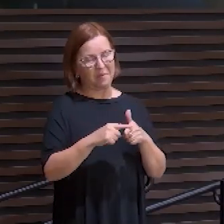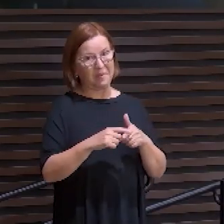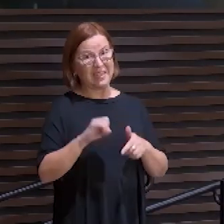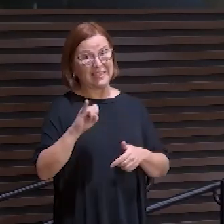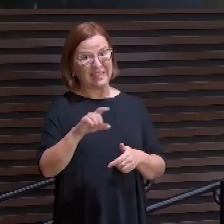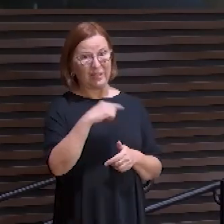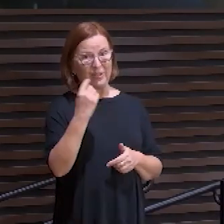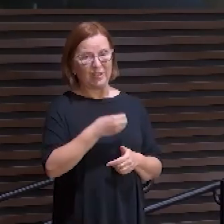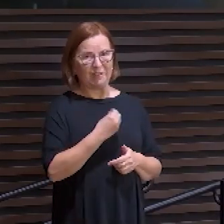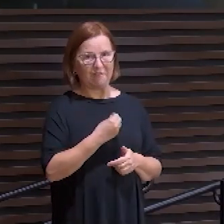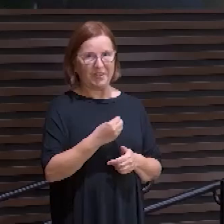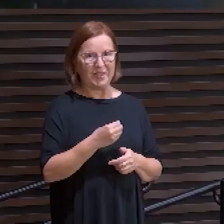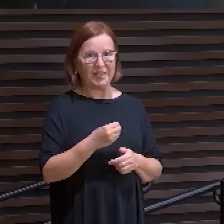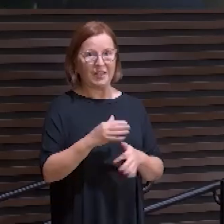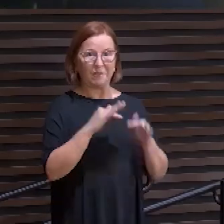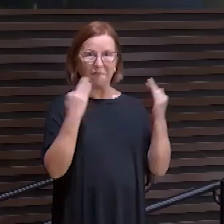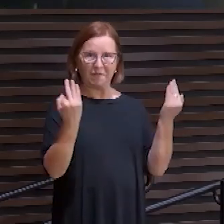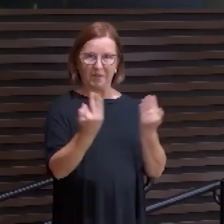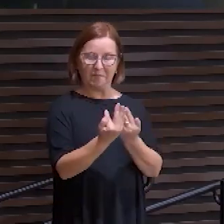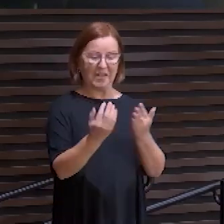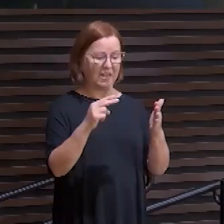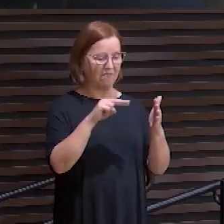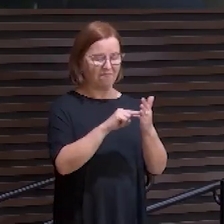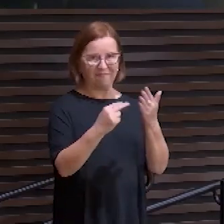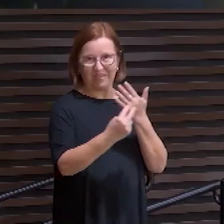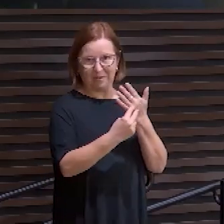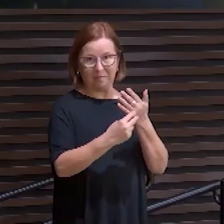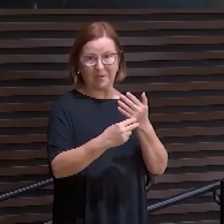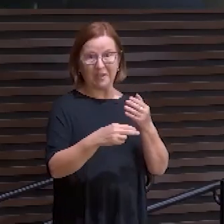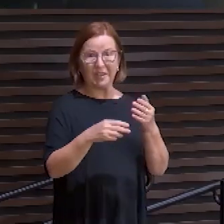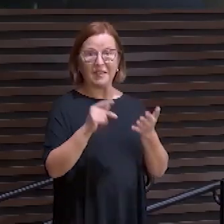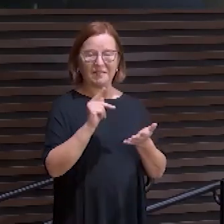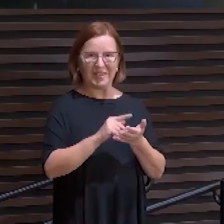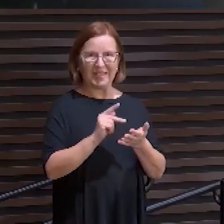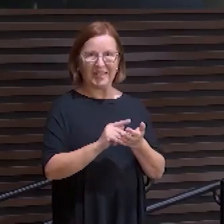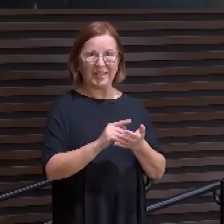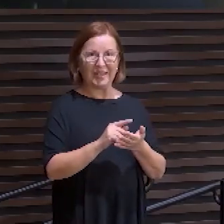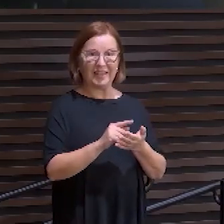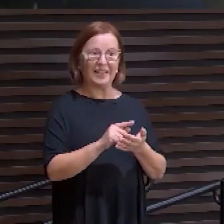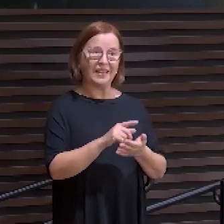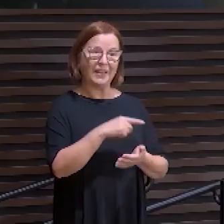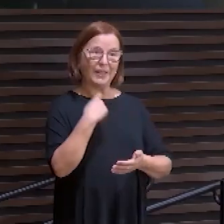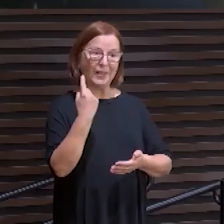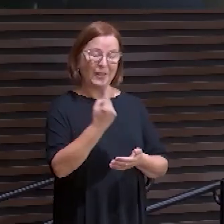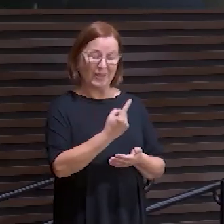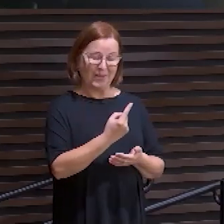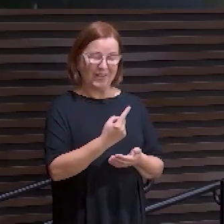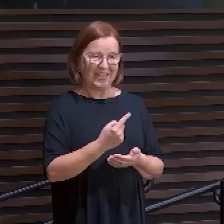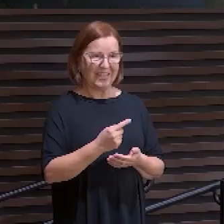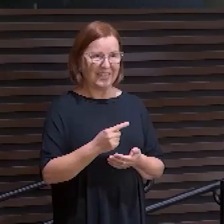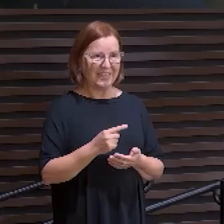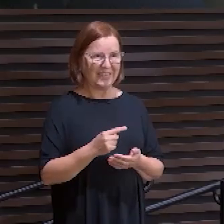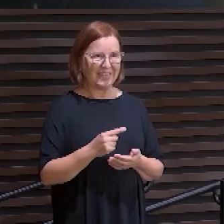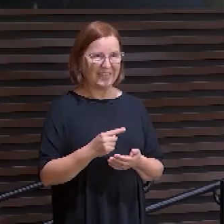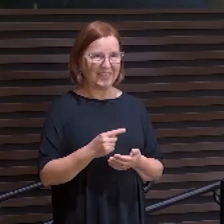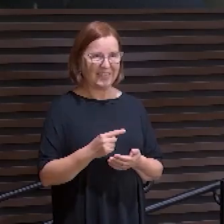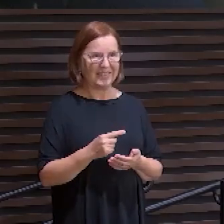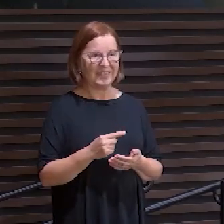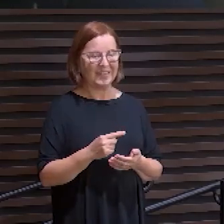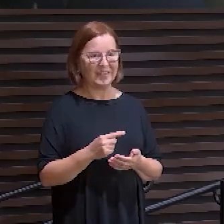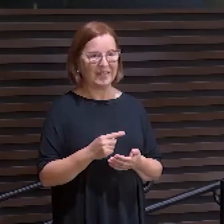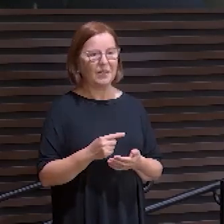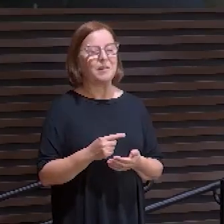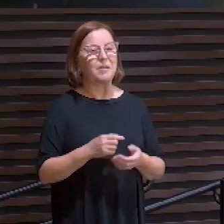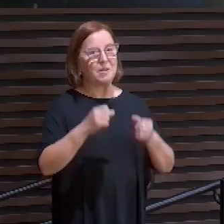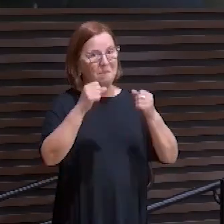em família for transparente e sincera, nós temos grande chance de criar um tipo de cultura